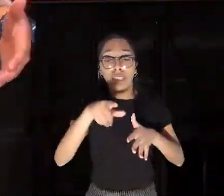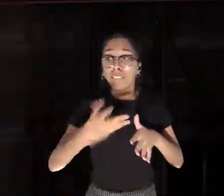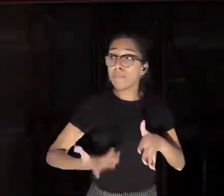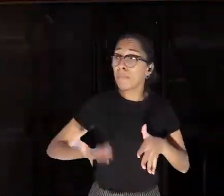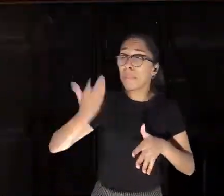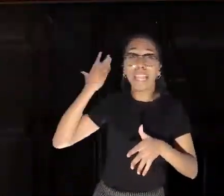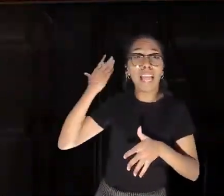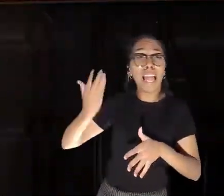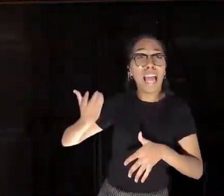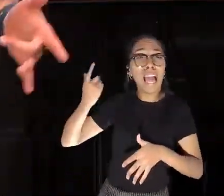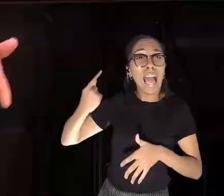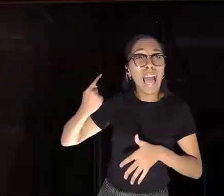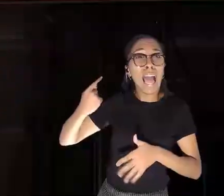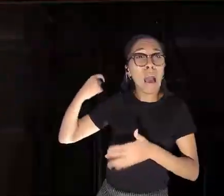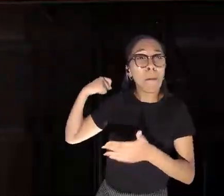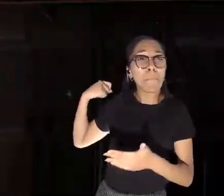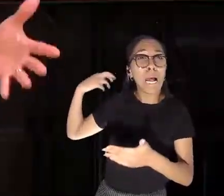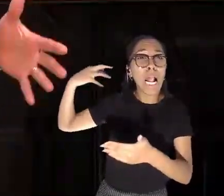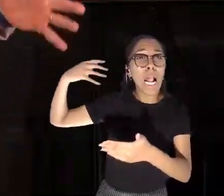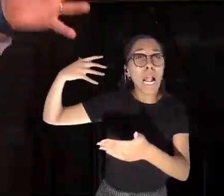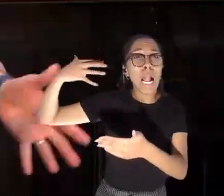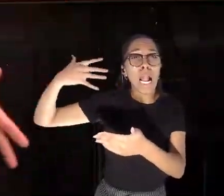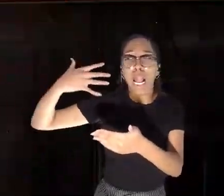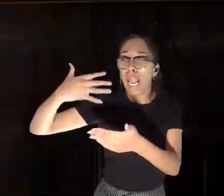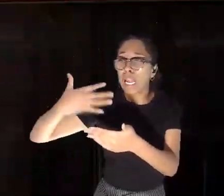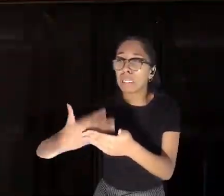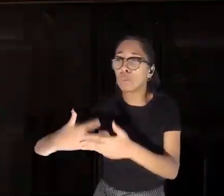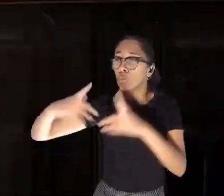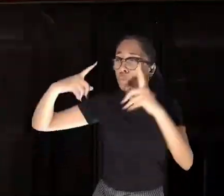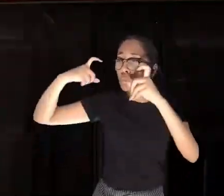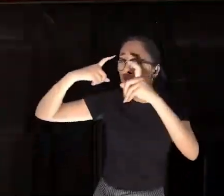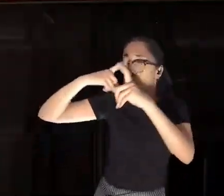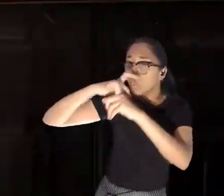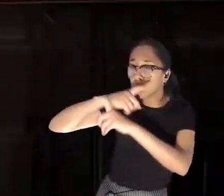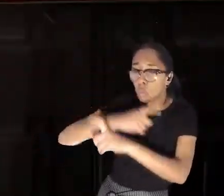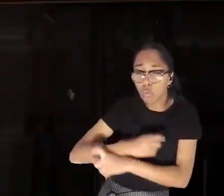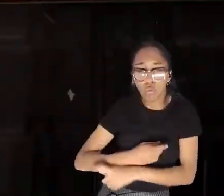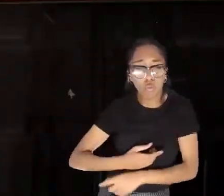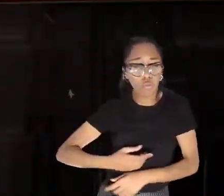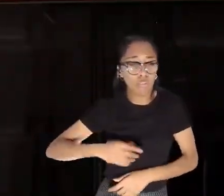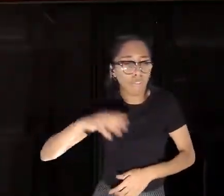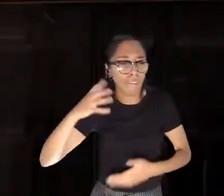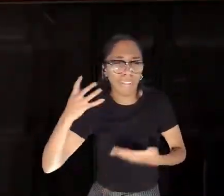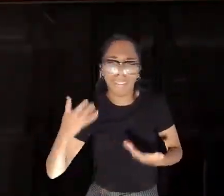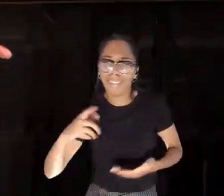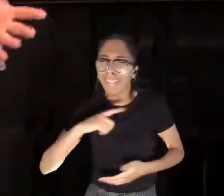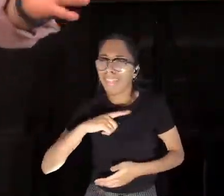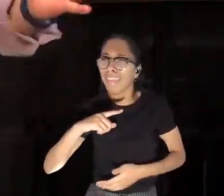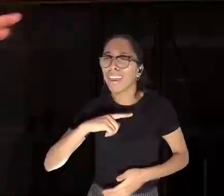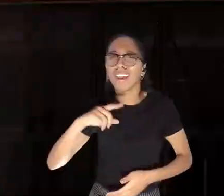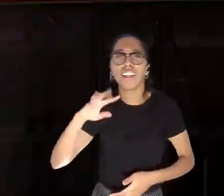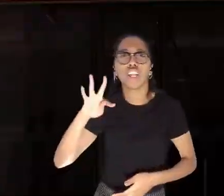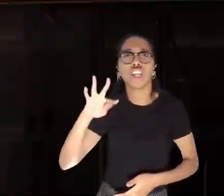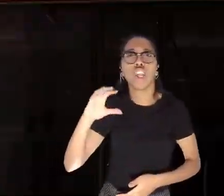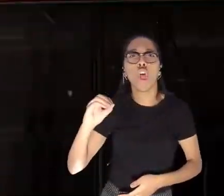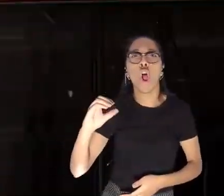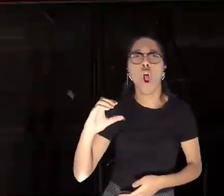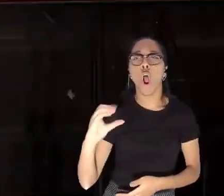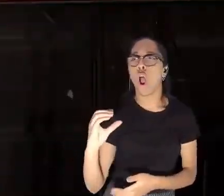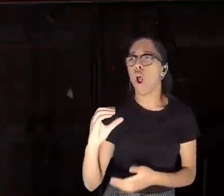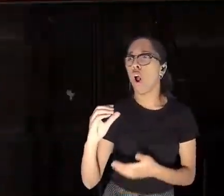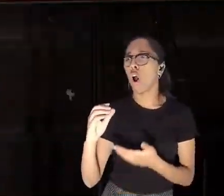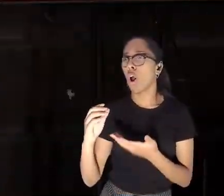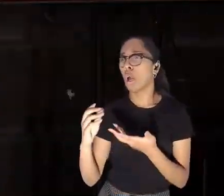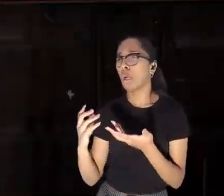tão nebuloso, eu tenho coisas tão terríveis, eu tenho manias tão difíceis, eu tenho toque, eu tenho um monte de coisa, eu faço terapia, eu faço psicologia.